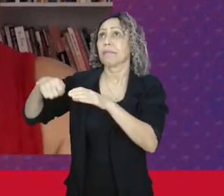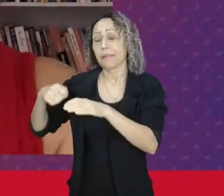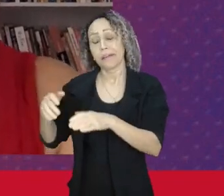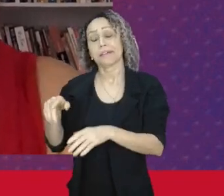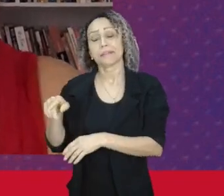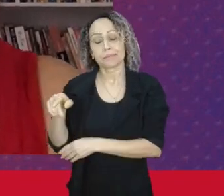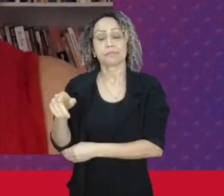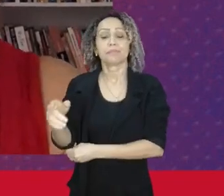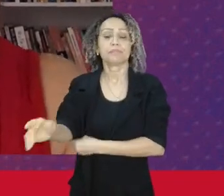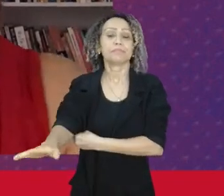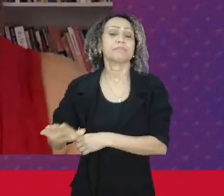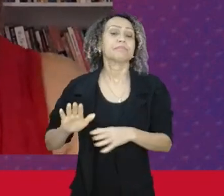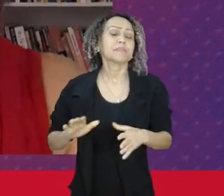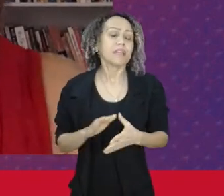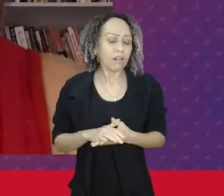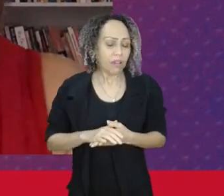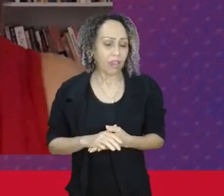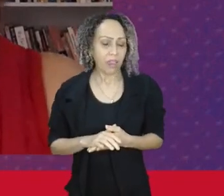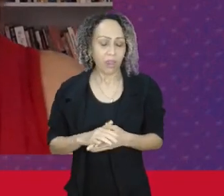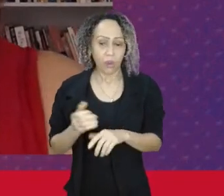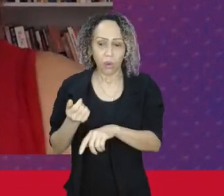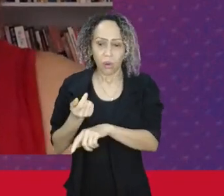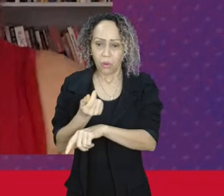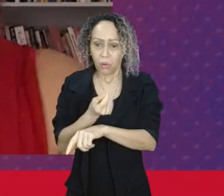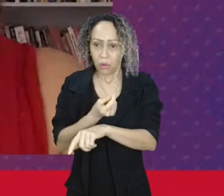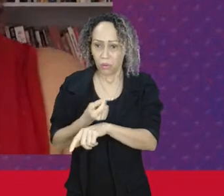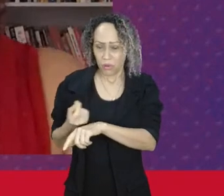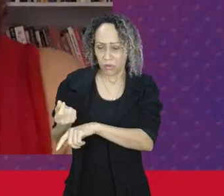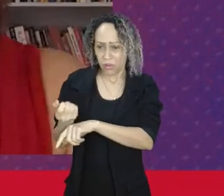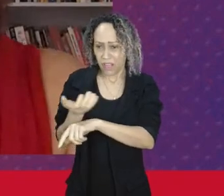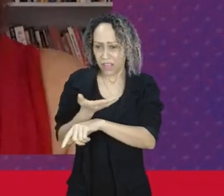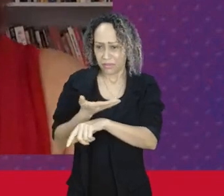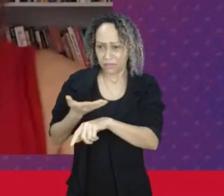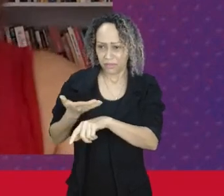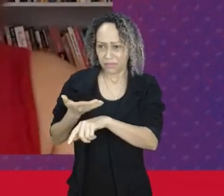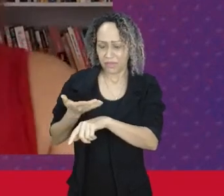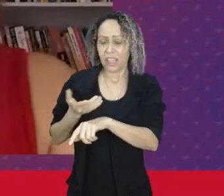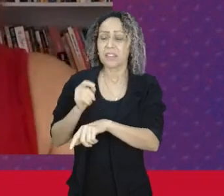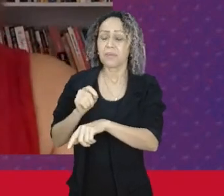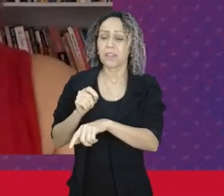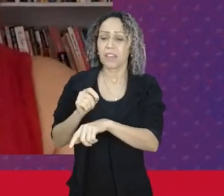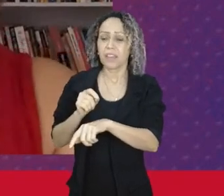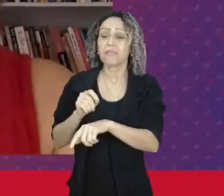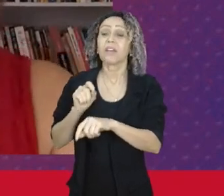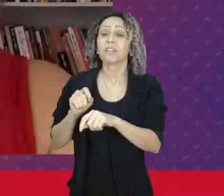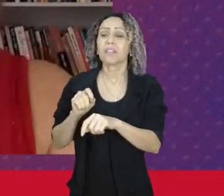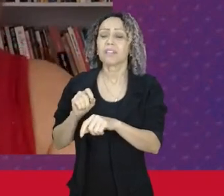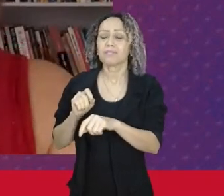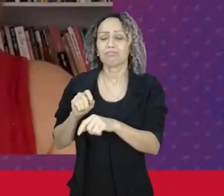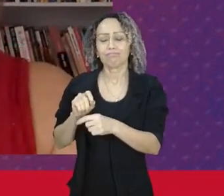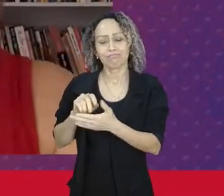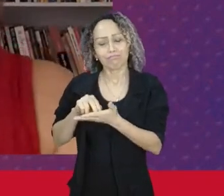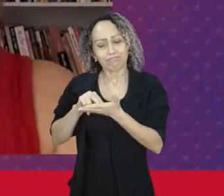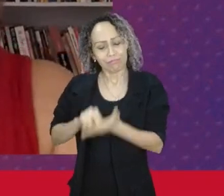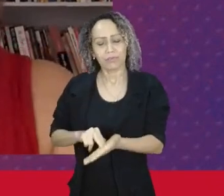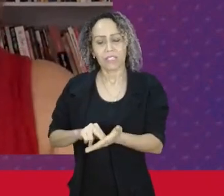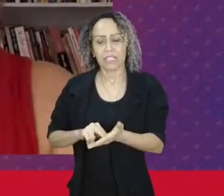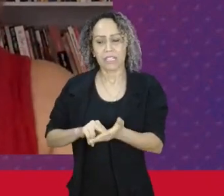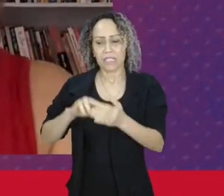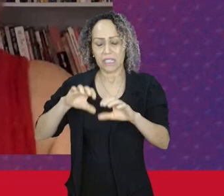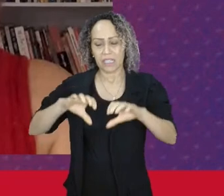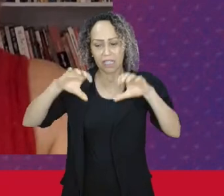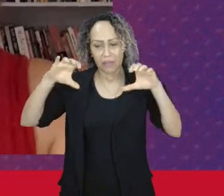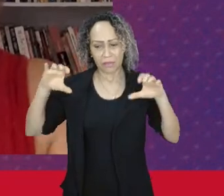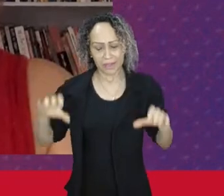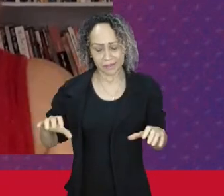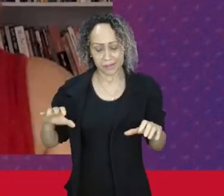capitalismo acentua muito essa separação. E essa separação é expressa no espaço urbano de